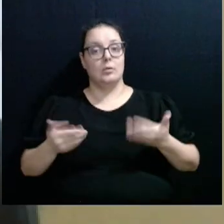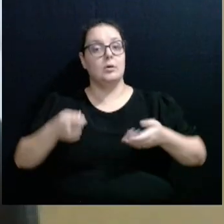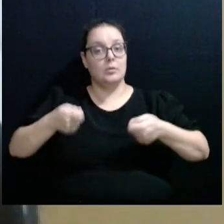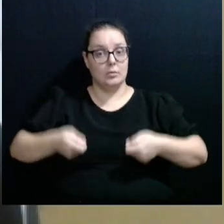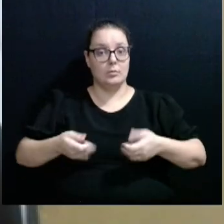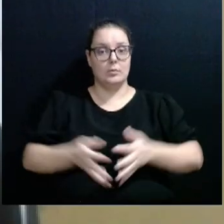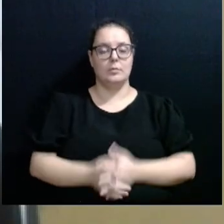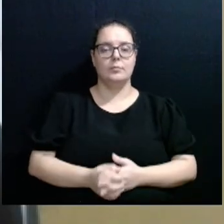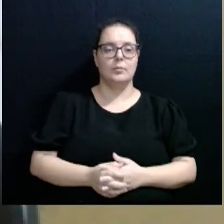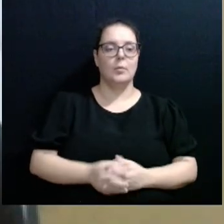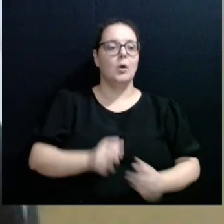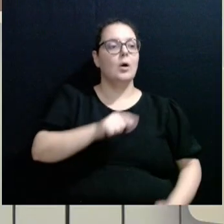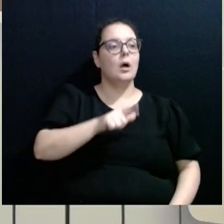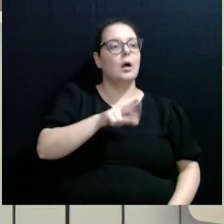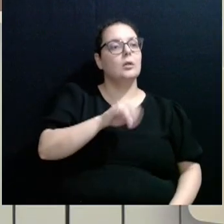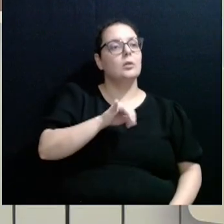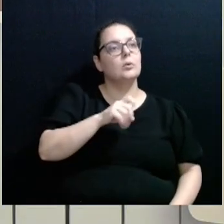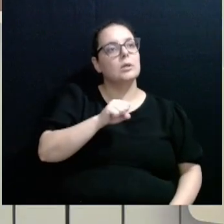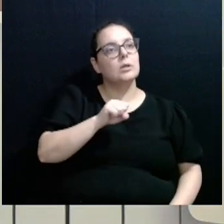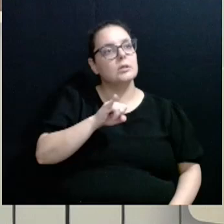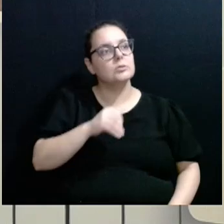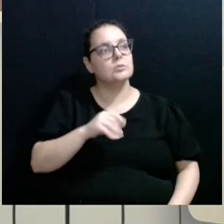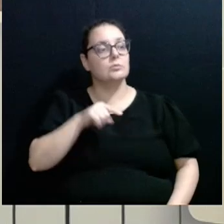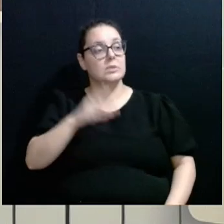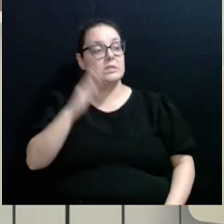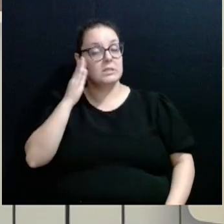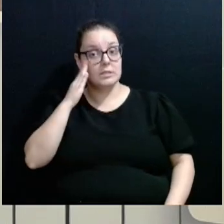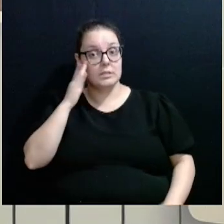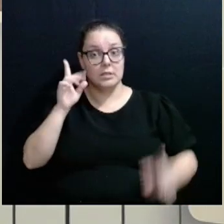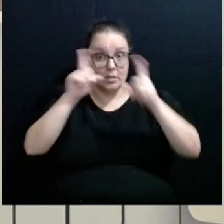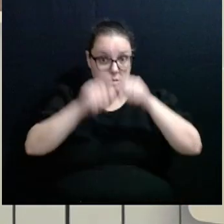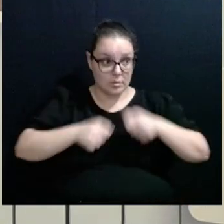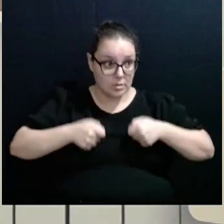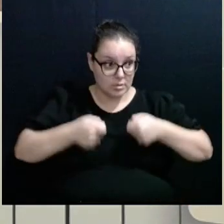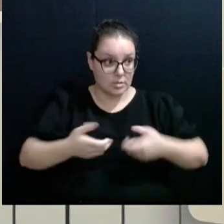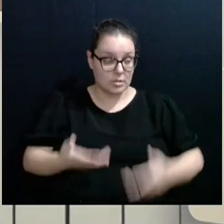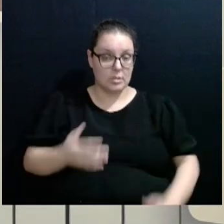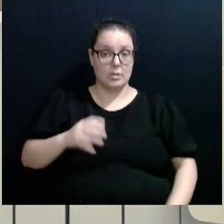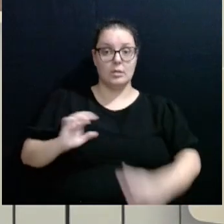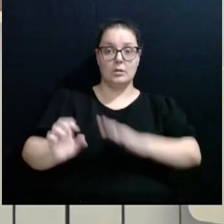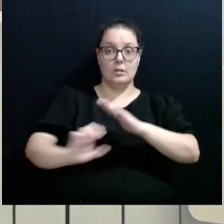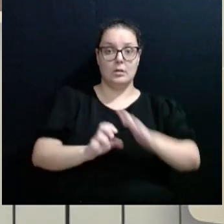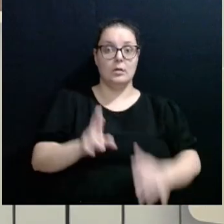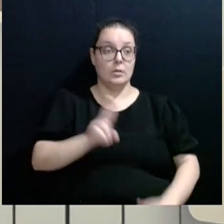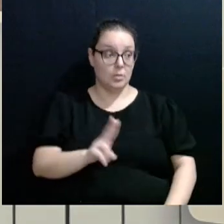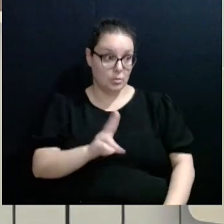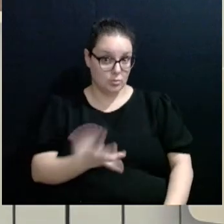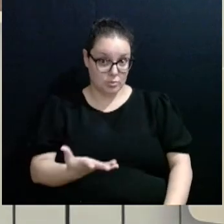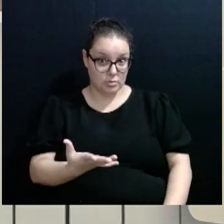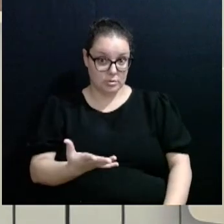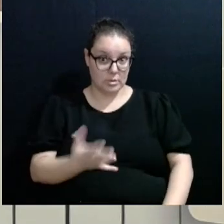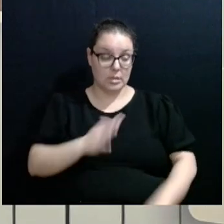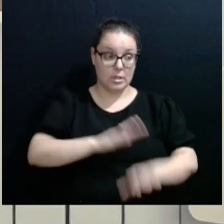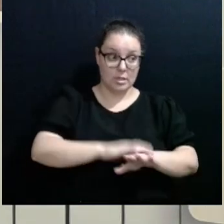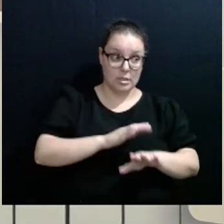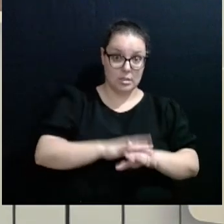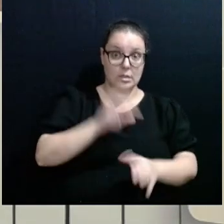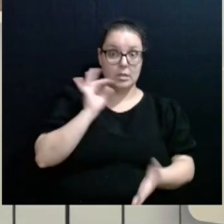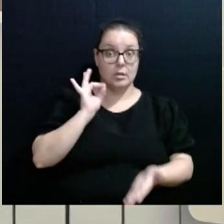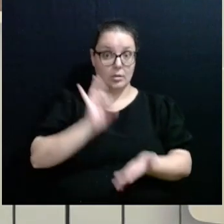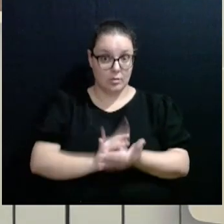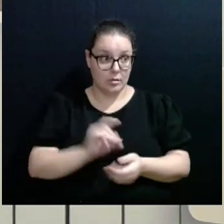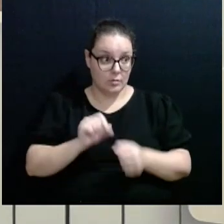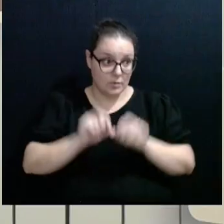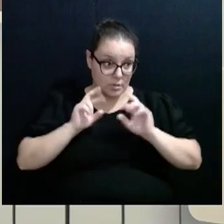Aloysio, você entende que o desafio é as empresas implementarem ações que realmente façam a diferença no